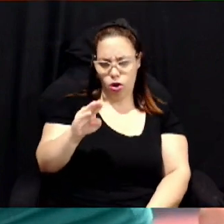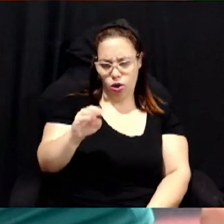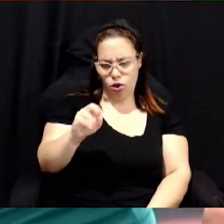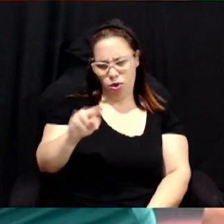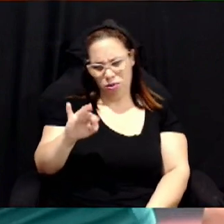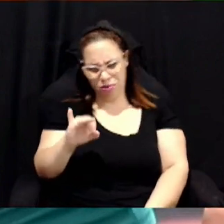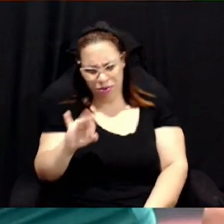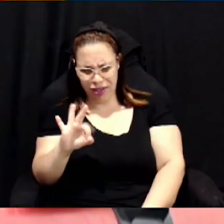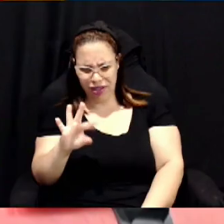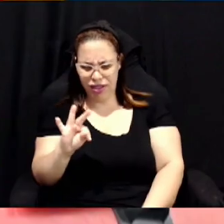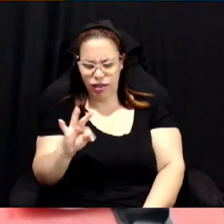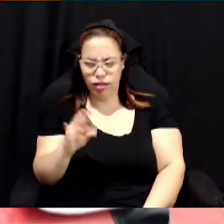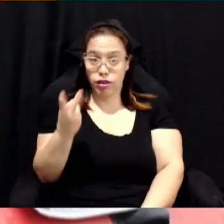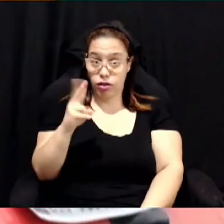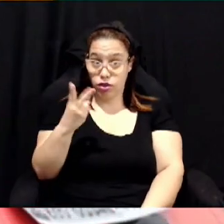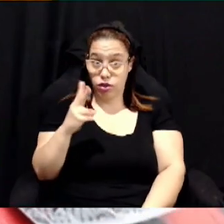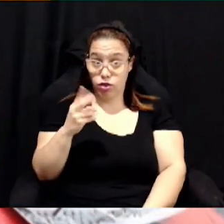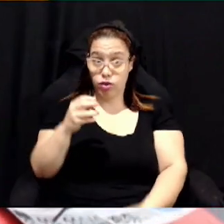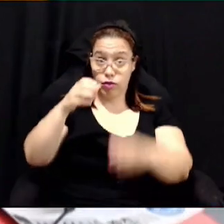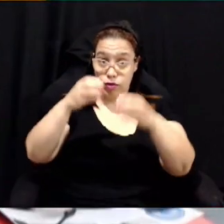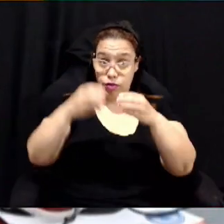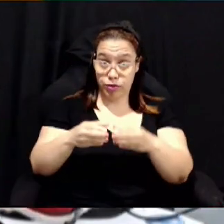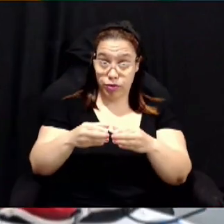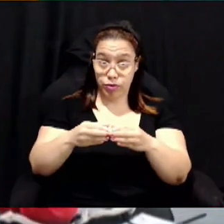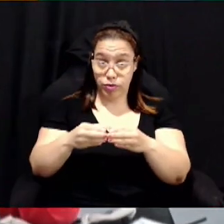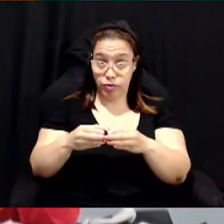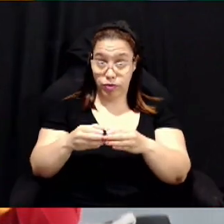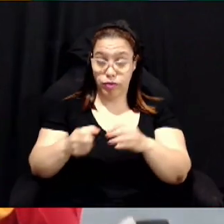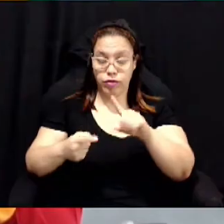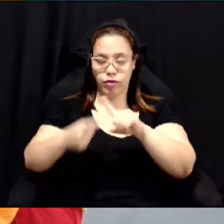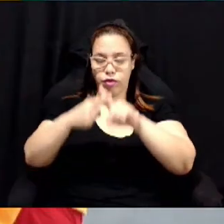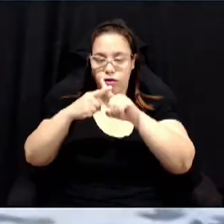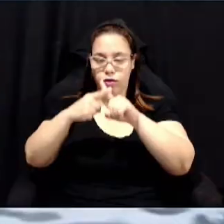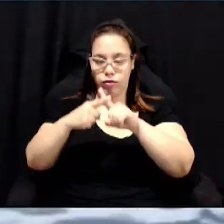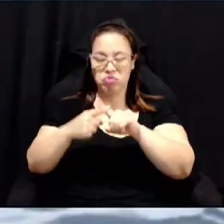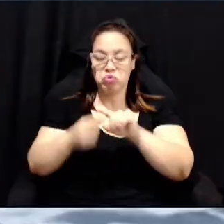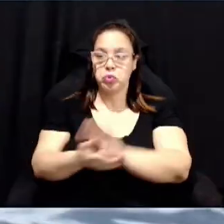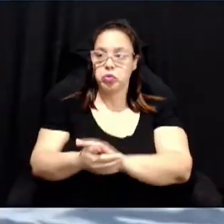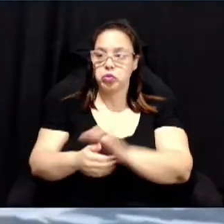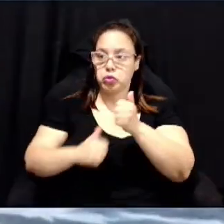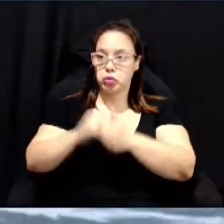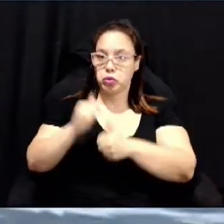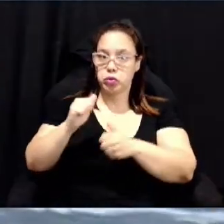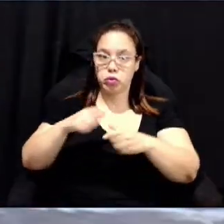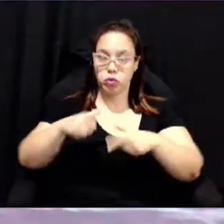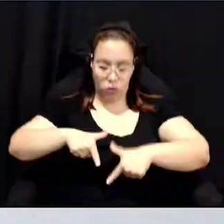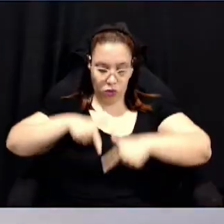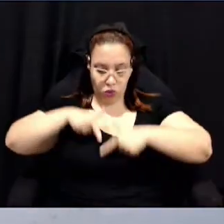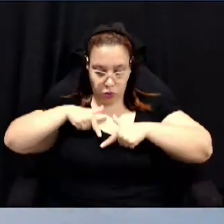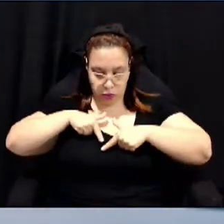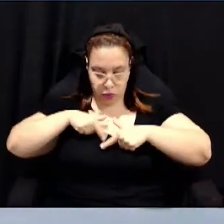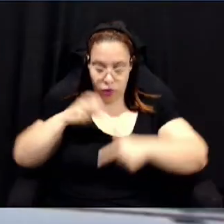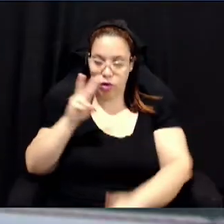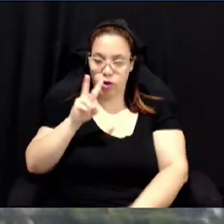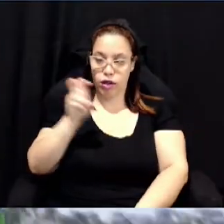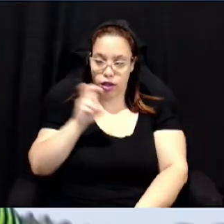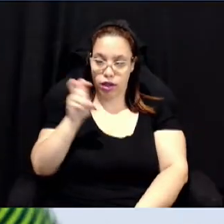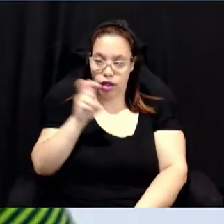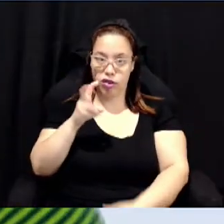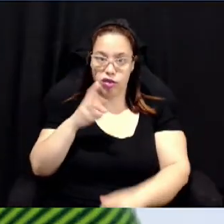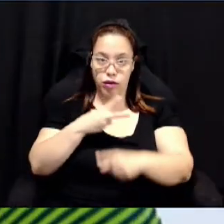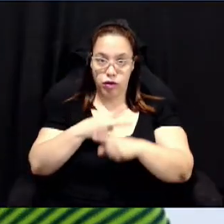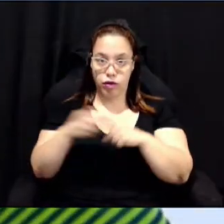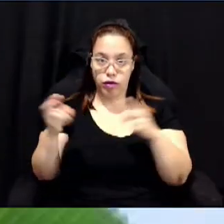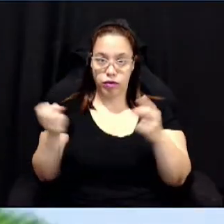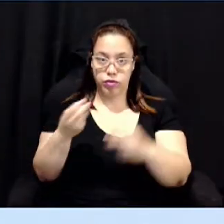na segunda colocação na lista de atletas brasileiros com mais medalhas olímpicas, com 5 conquistas. O baiano subiu 3